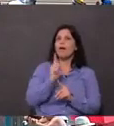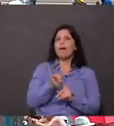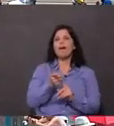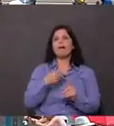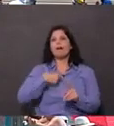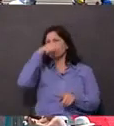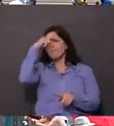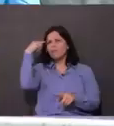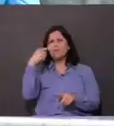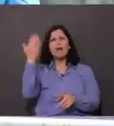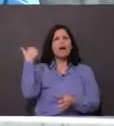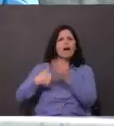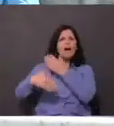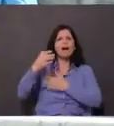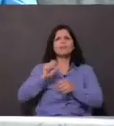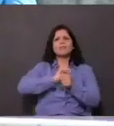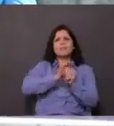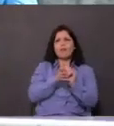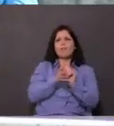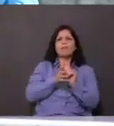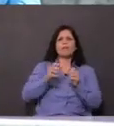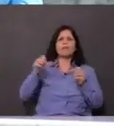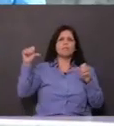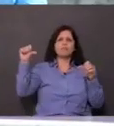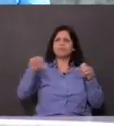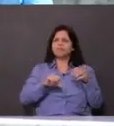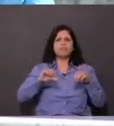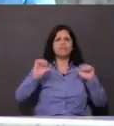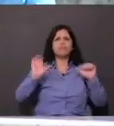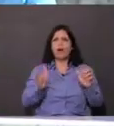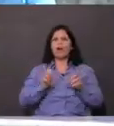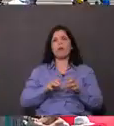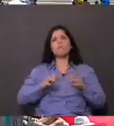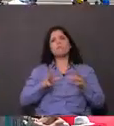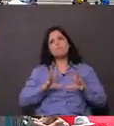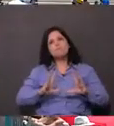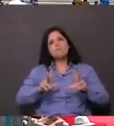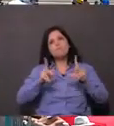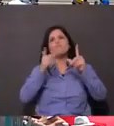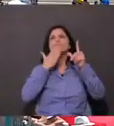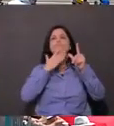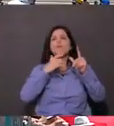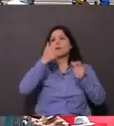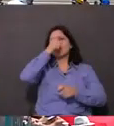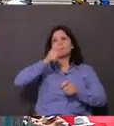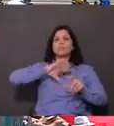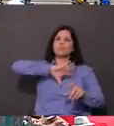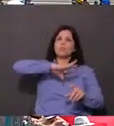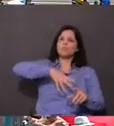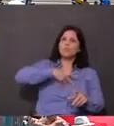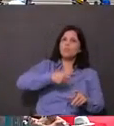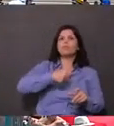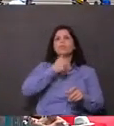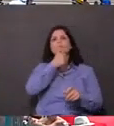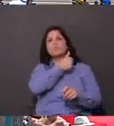maiores dificuldades do vírus que ha assolado o mundo para orar juntos por as vítimas da pandemia e da